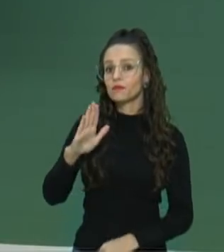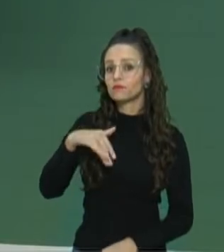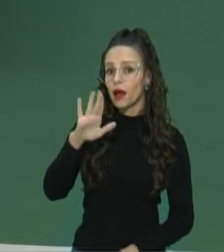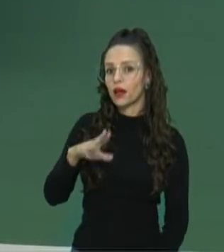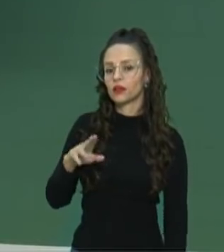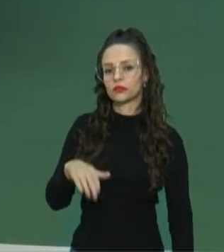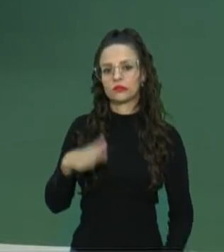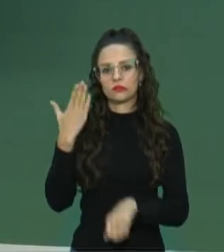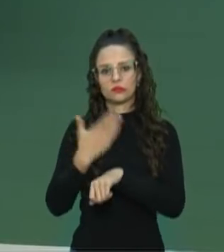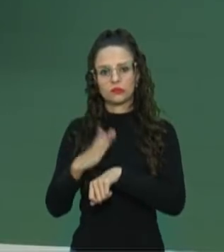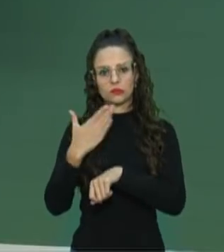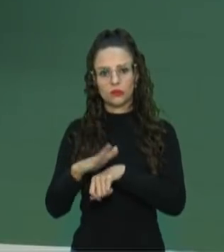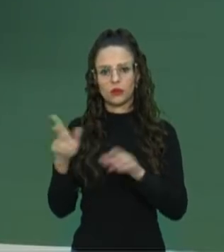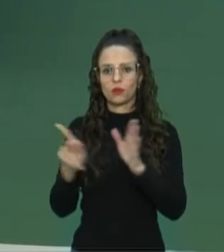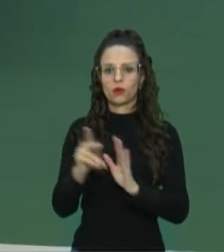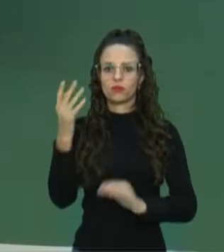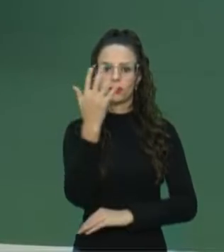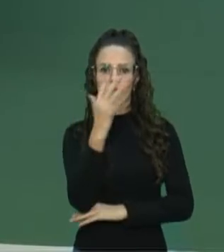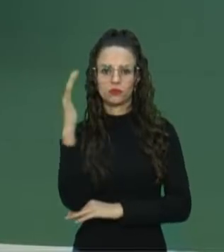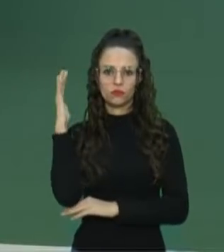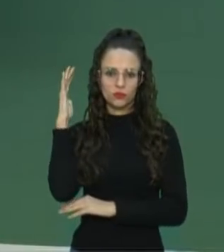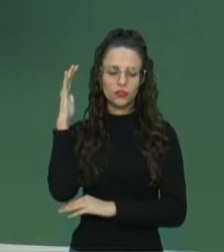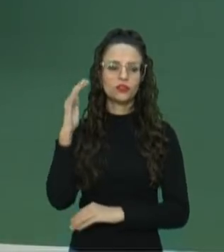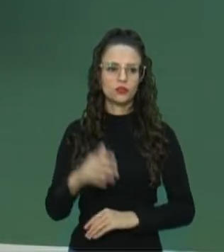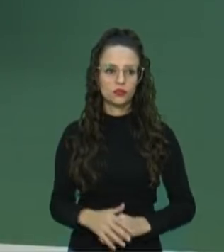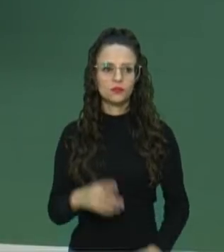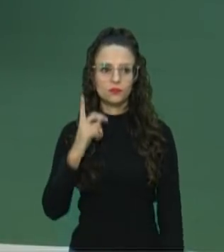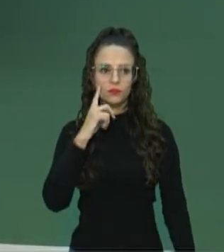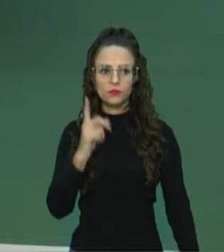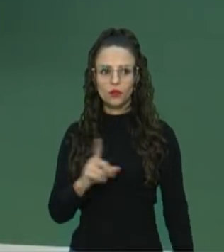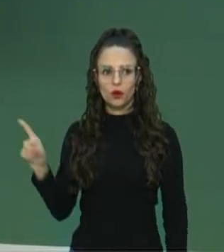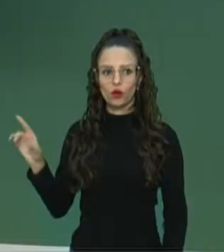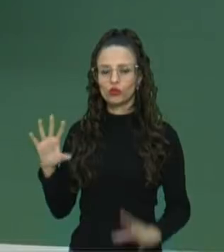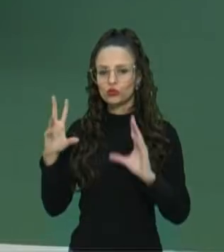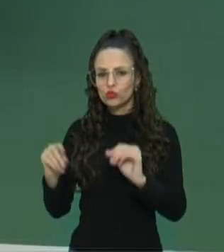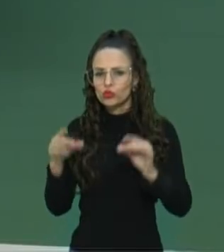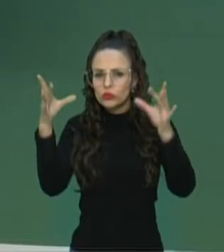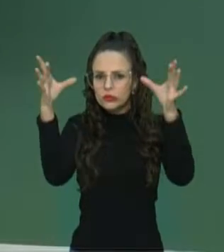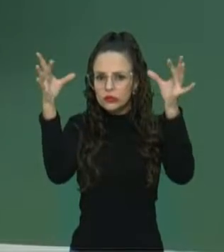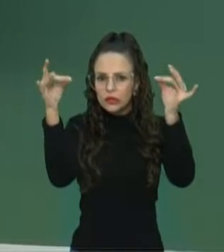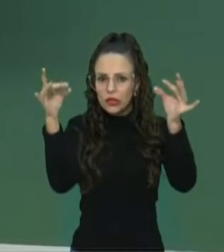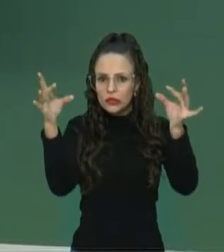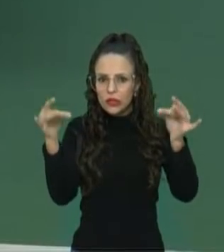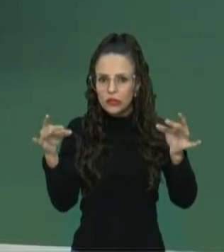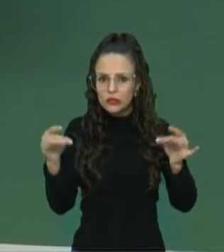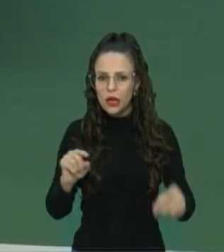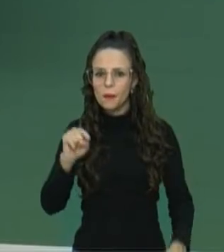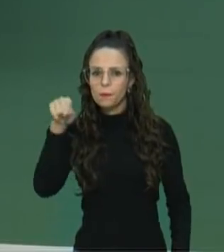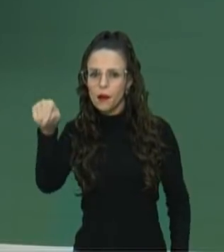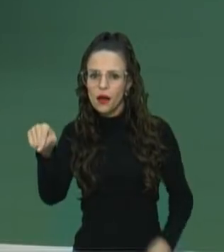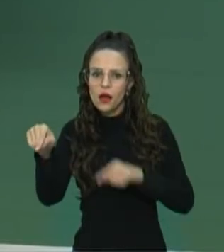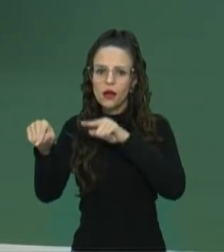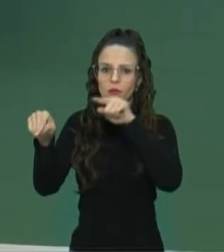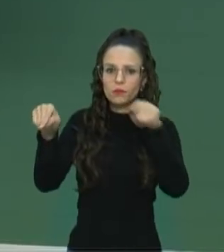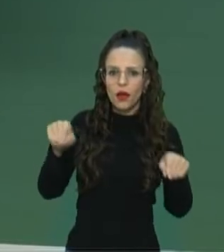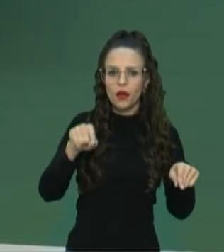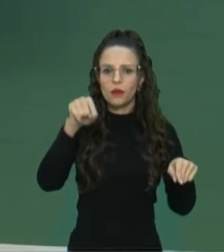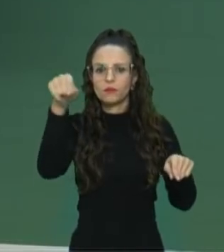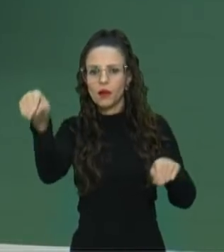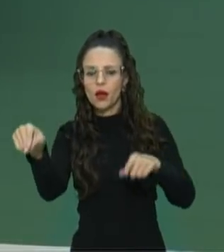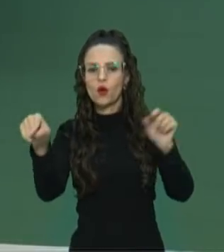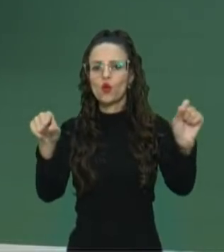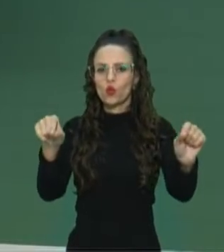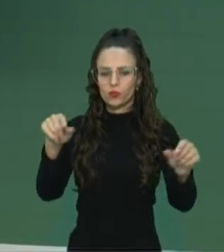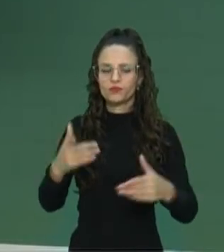realizada em ambiente natural, né? Em meio à natureza. Então, pode ver que está tudo retratado aqui, os pontos de passagem, onde o que existe e o que